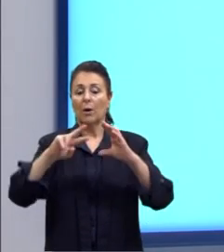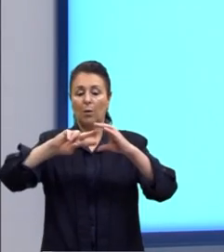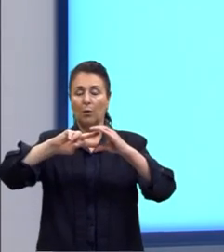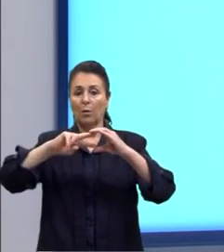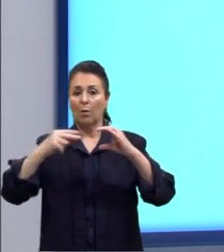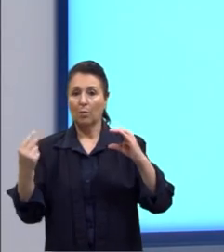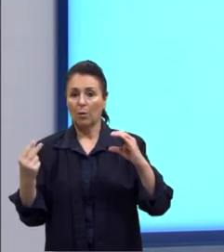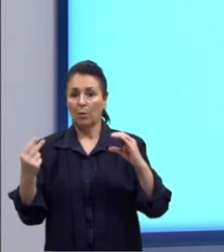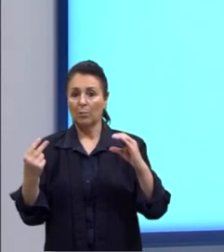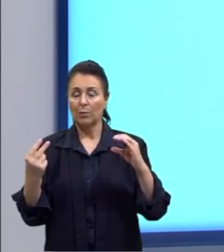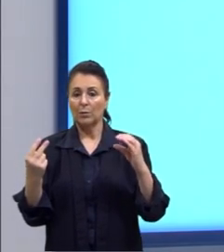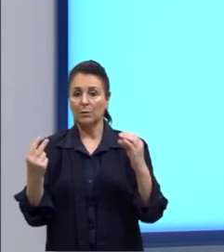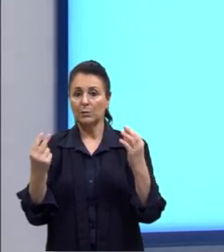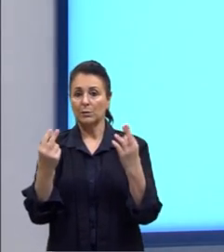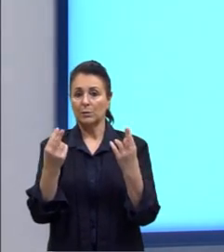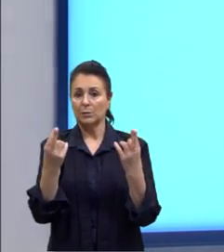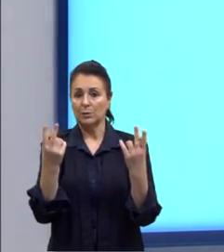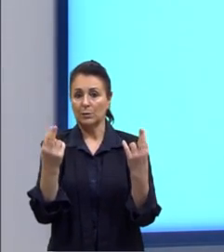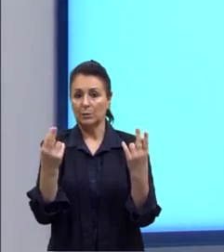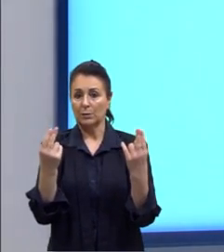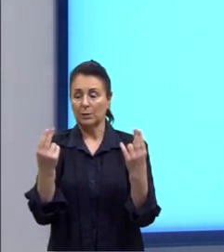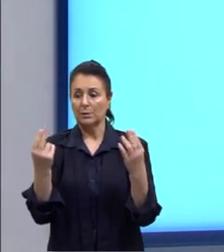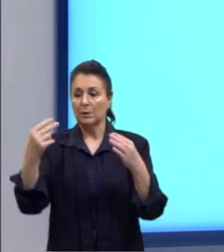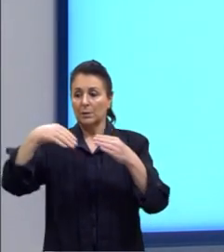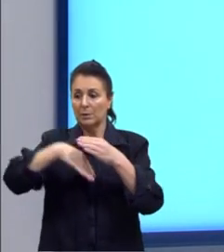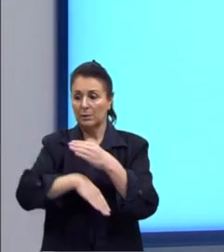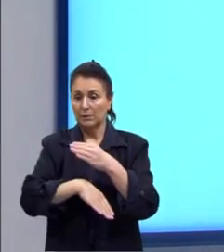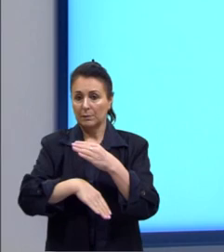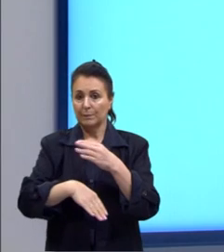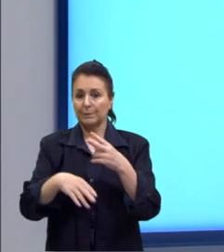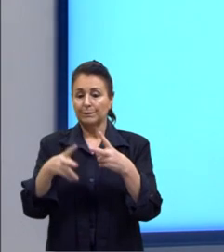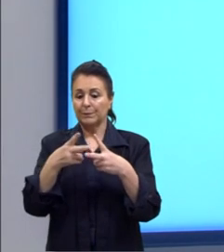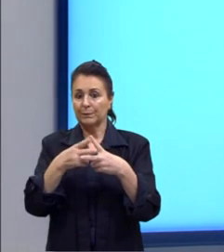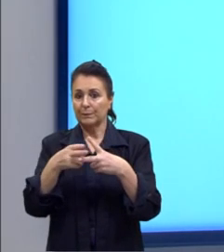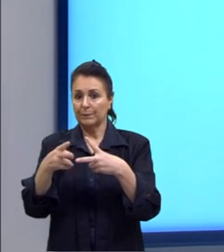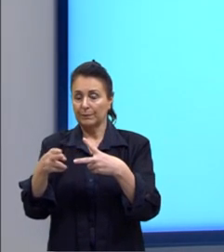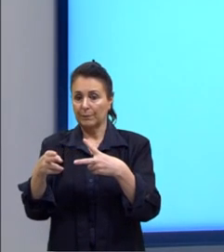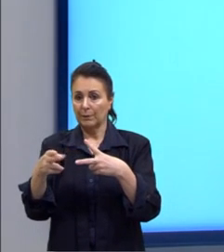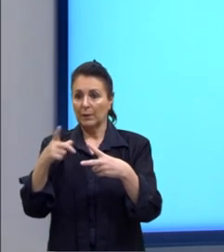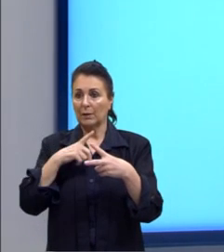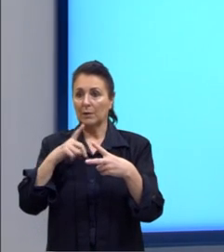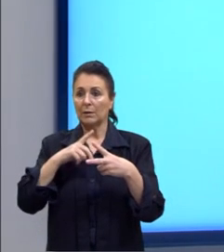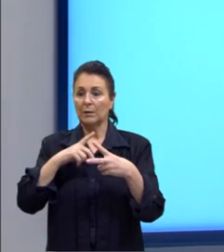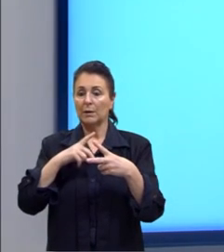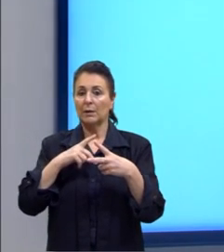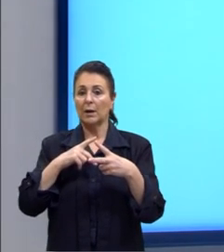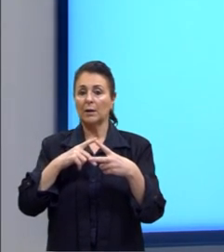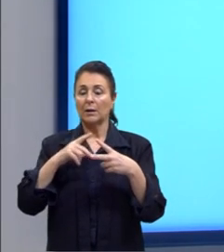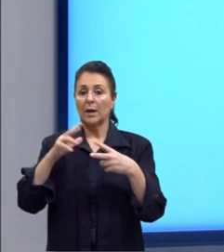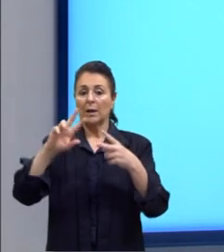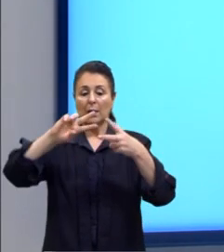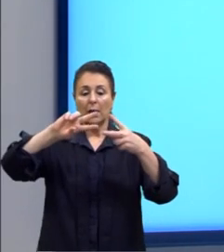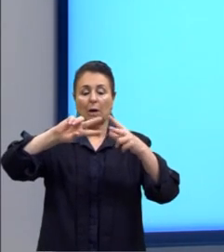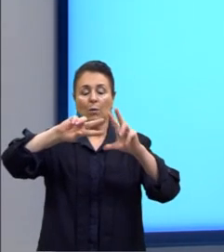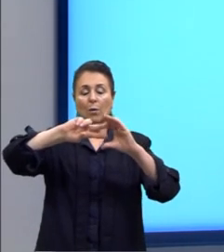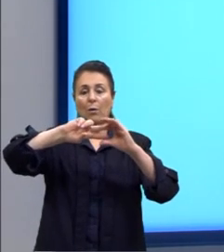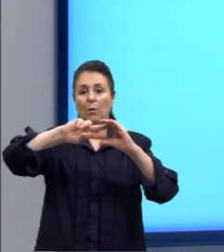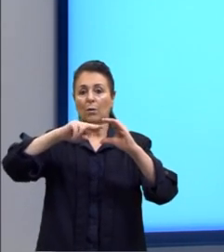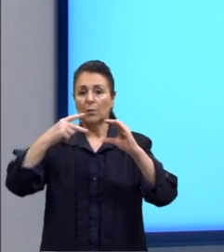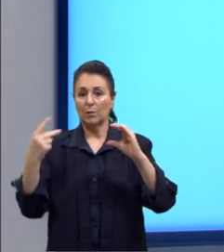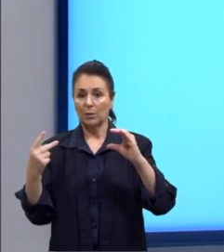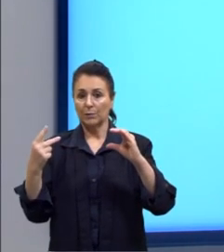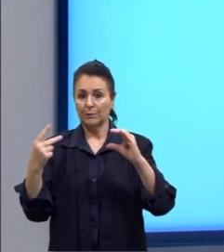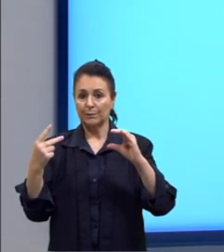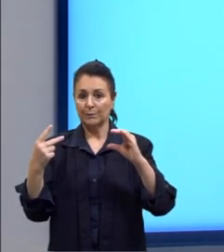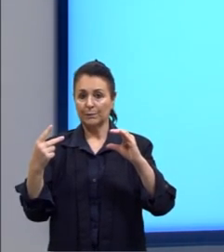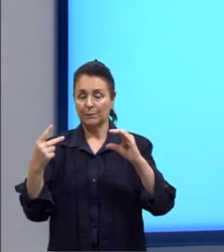normal ó aqui tem um fenótipo que a gente pode perceber observar e aqui tá o genótipo que é o gênio que tá a informação do